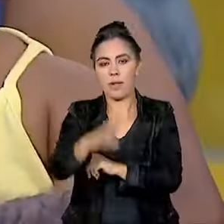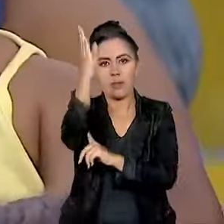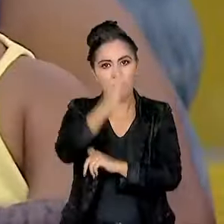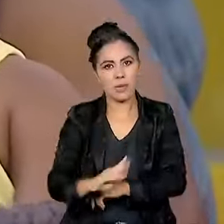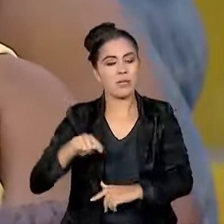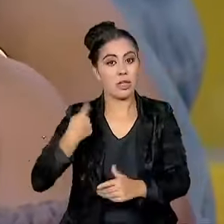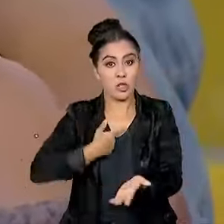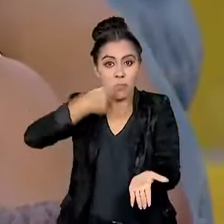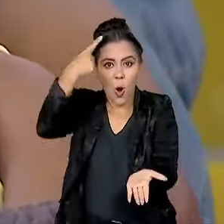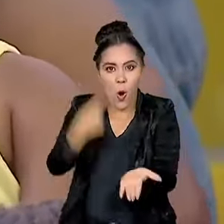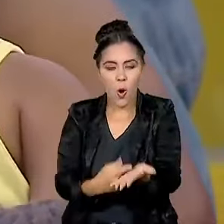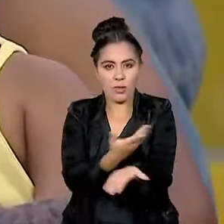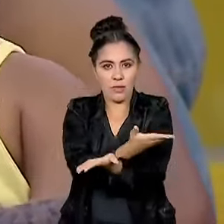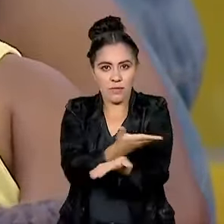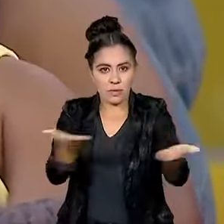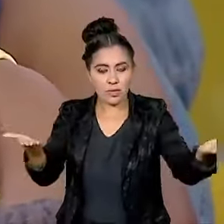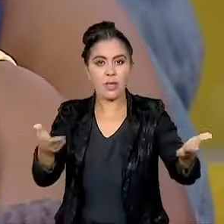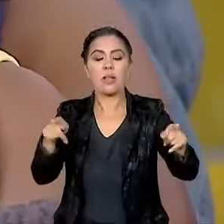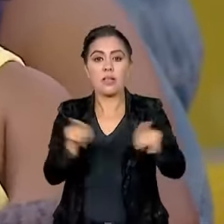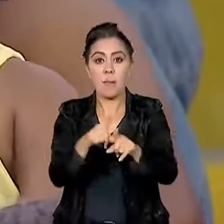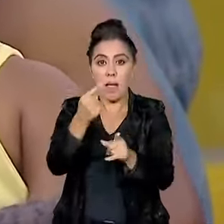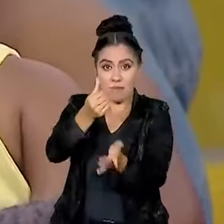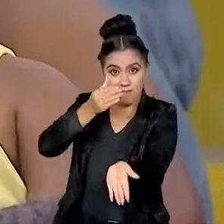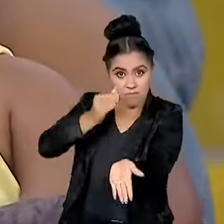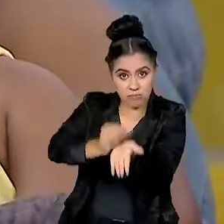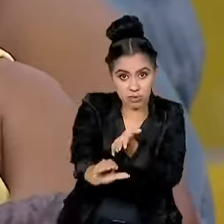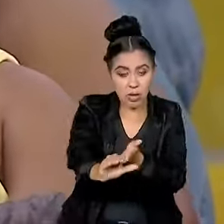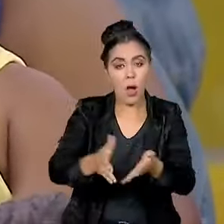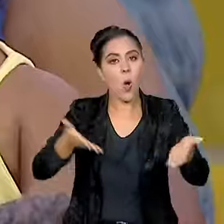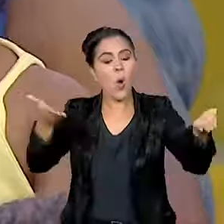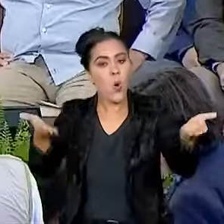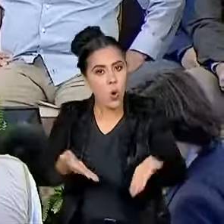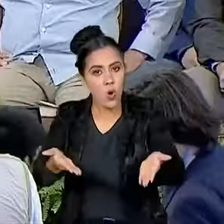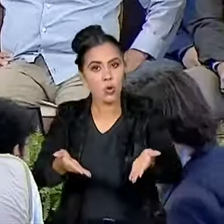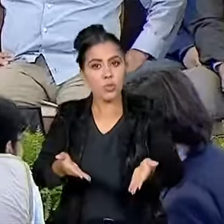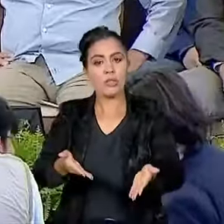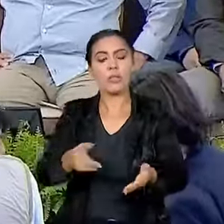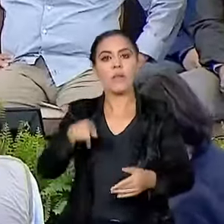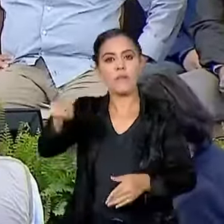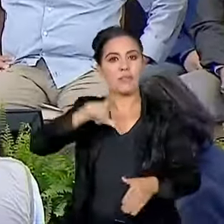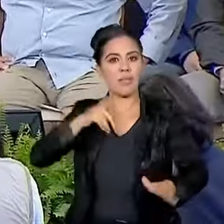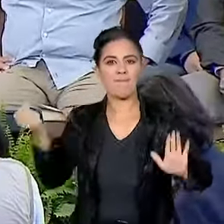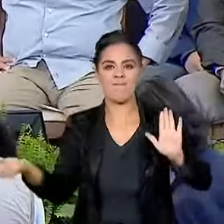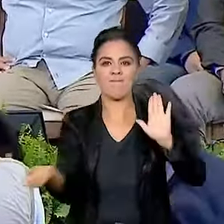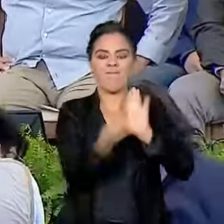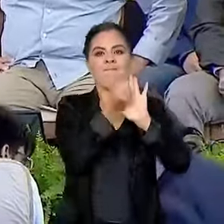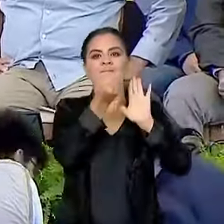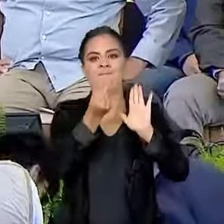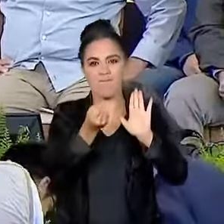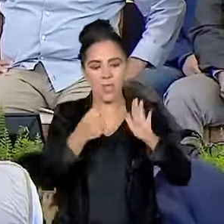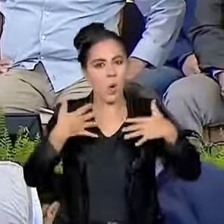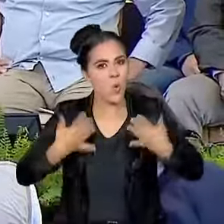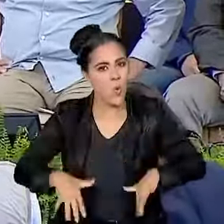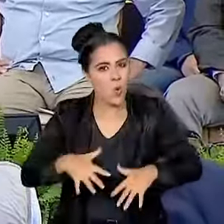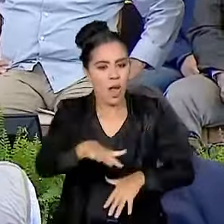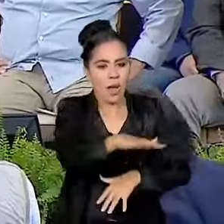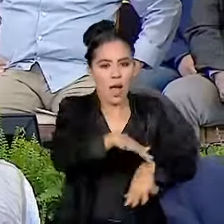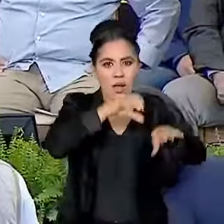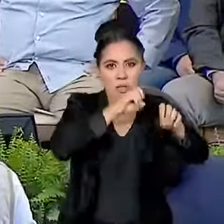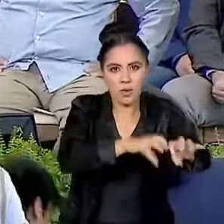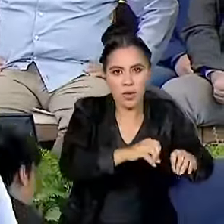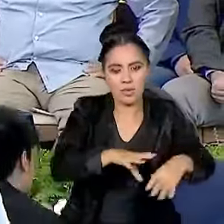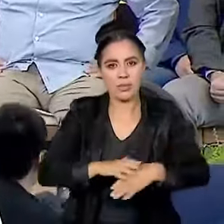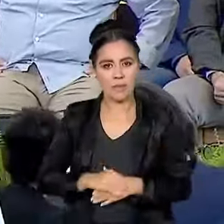com vocês. Então, para além de todo o investimento, presidente, hoje o senhor está deixando um legado. Um legado na educação,